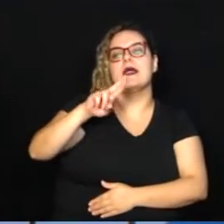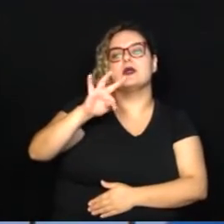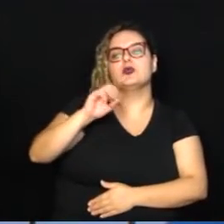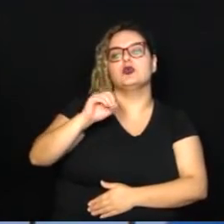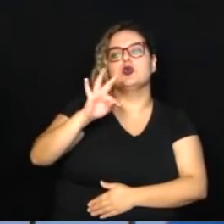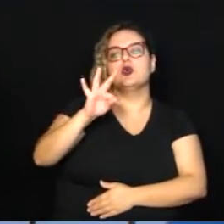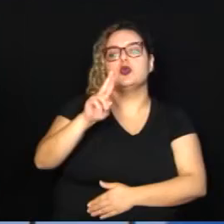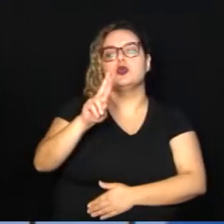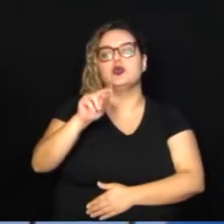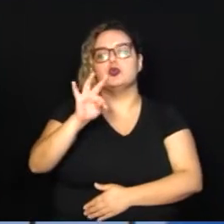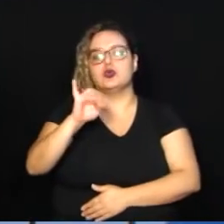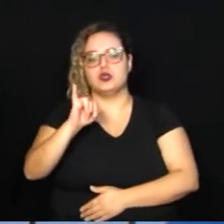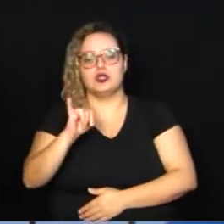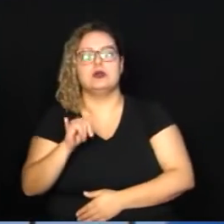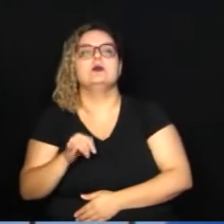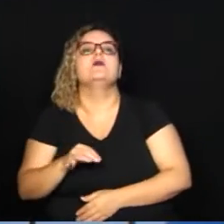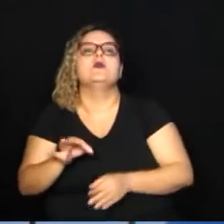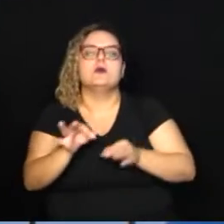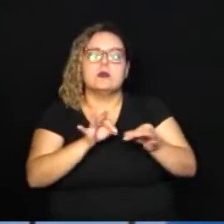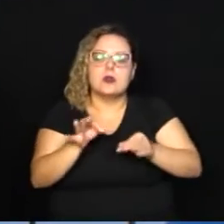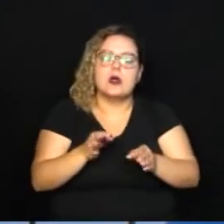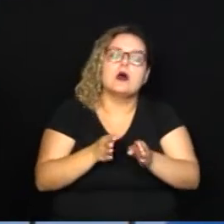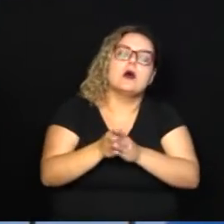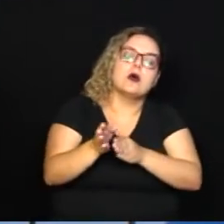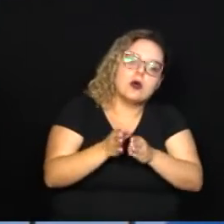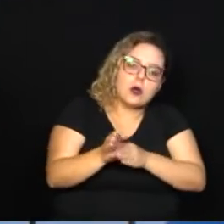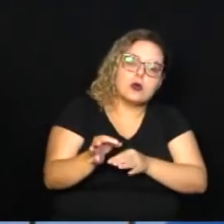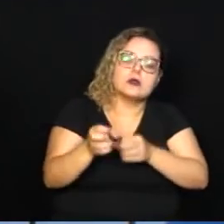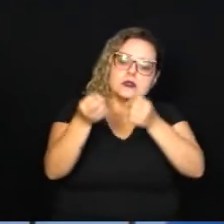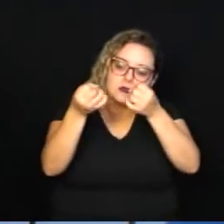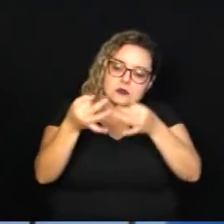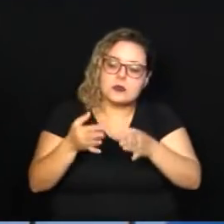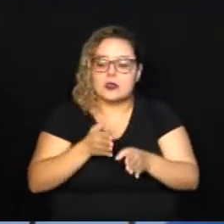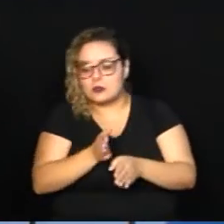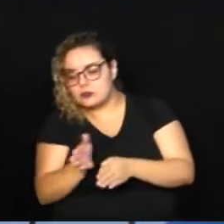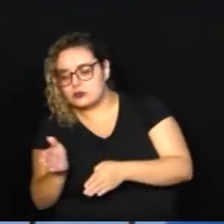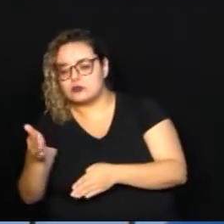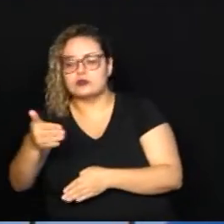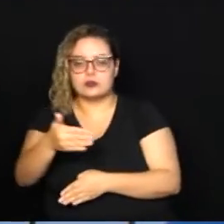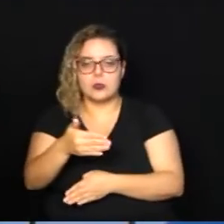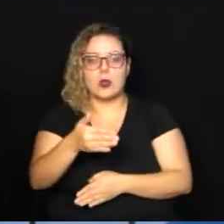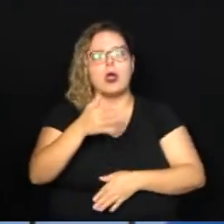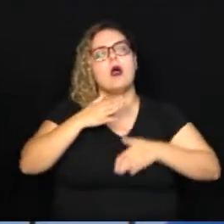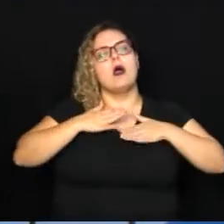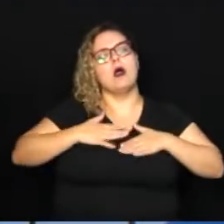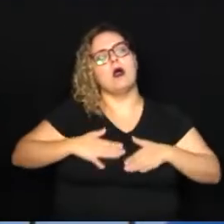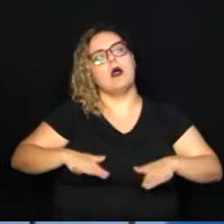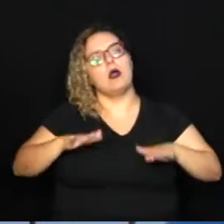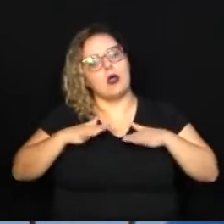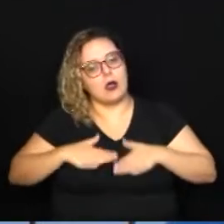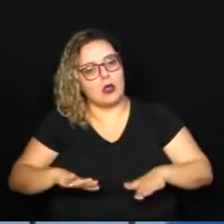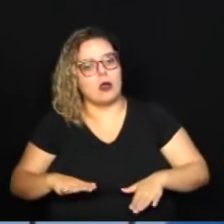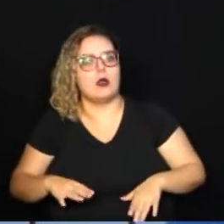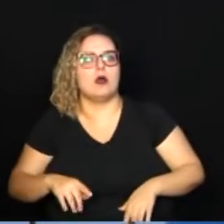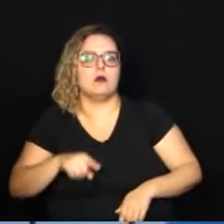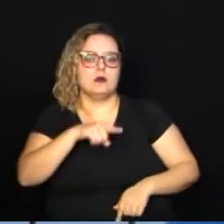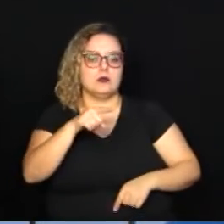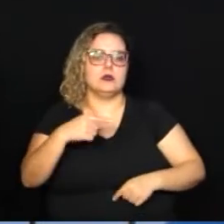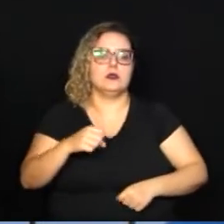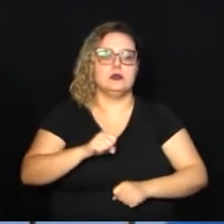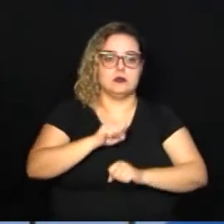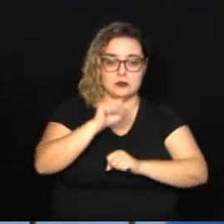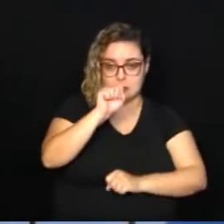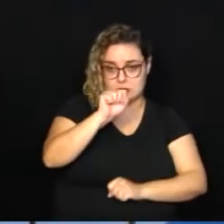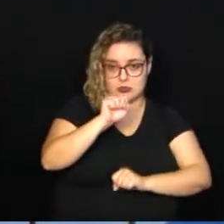no local para orientar os motoristas quanto a esse desvio. Então, muita calma, você que transita entre 8 da